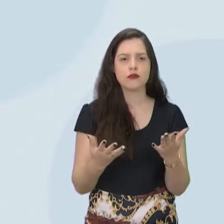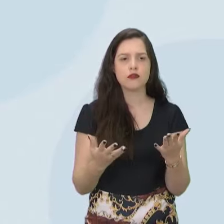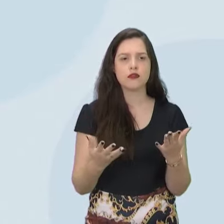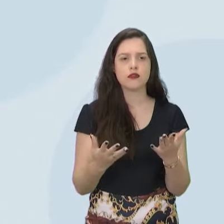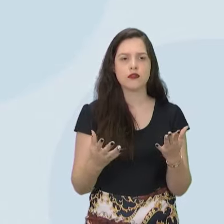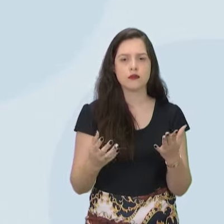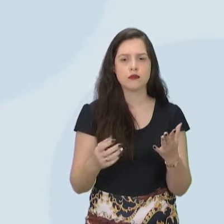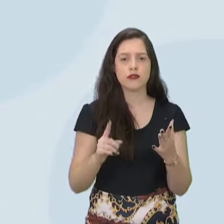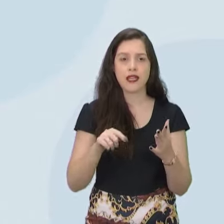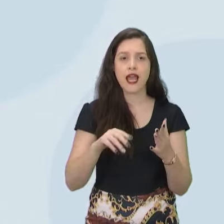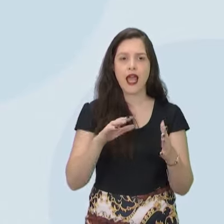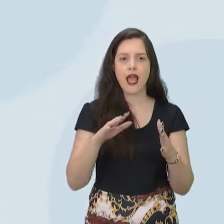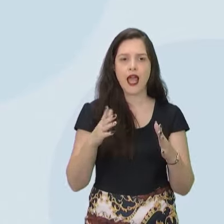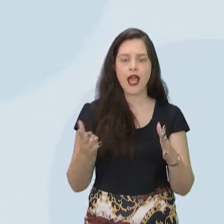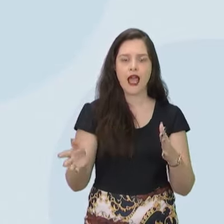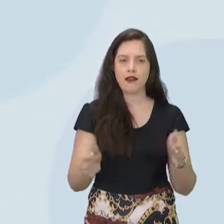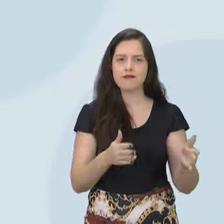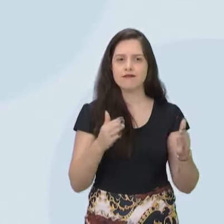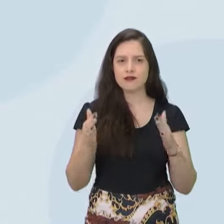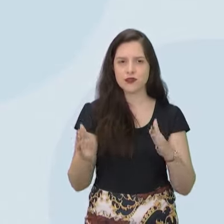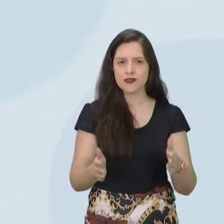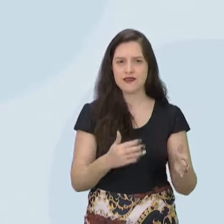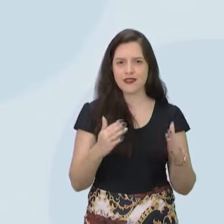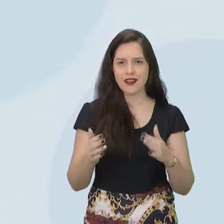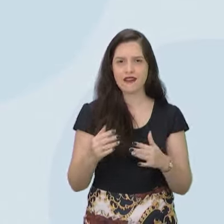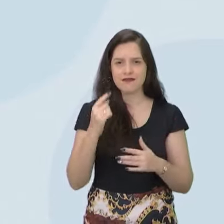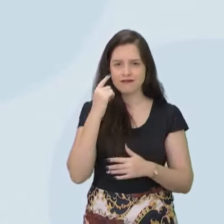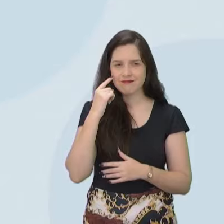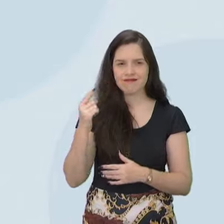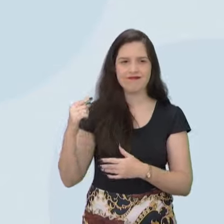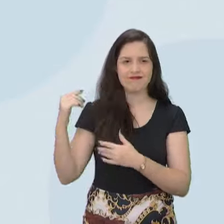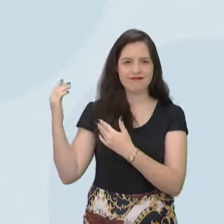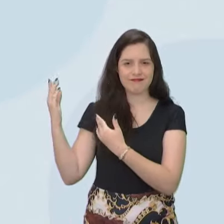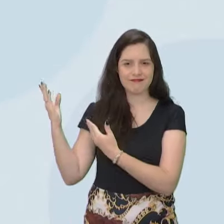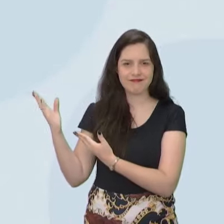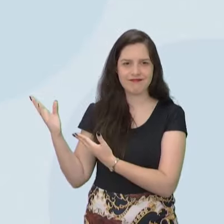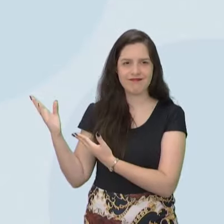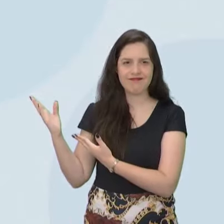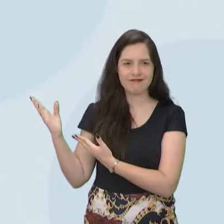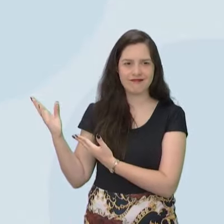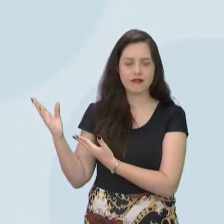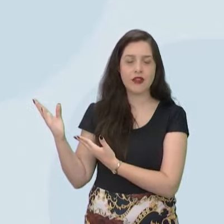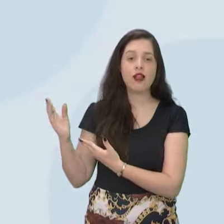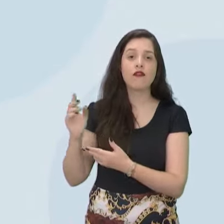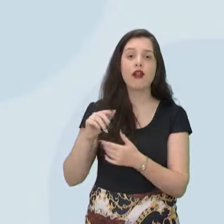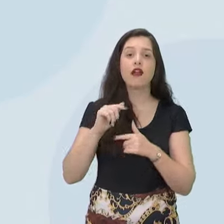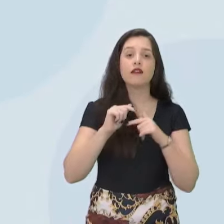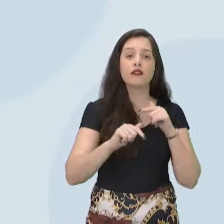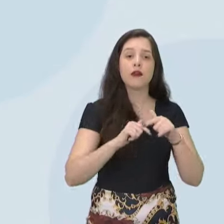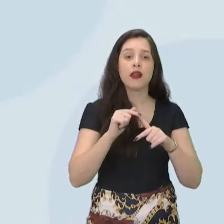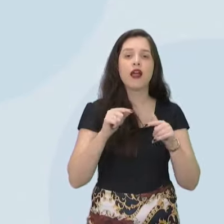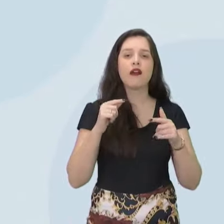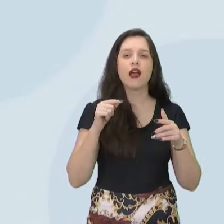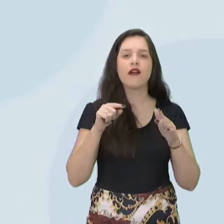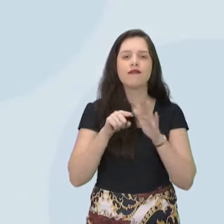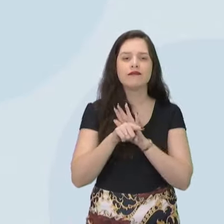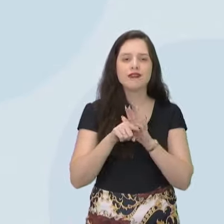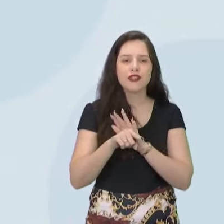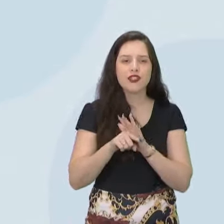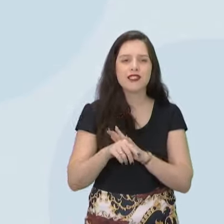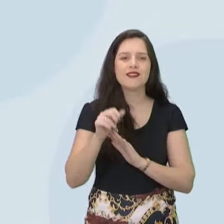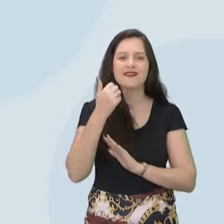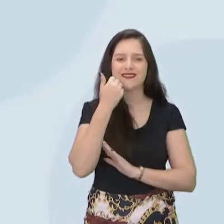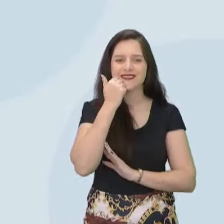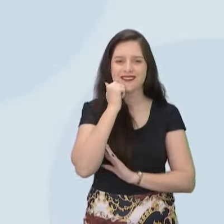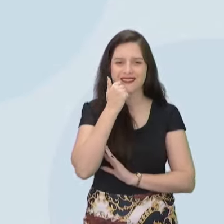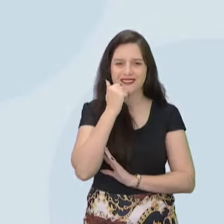na introdução, a gente já tem os símbolos, vocês estão vendo? Que tem aí, a introdução ela vai trabalhar principalmente aí a investigação científica